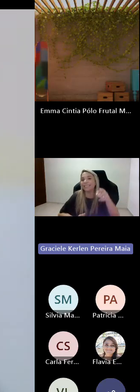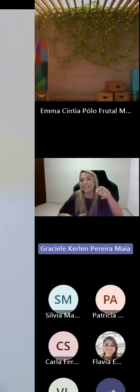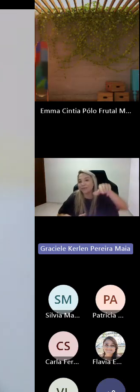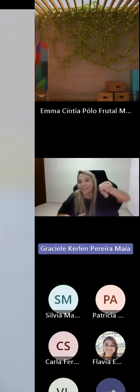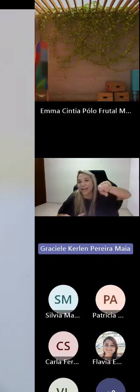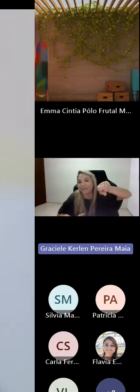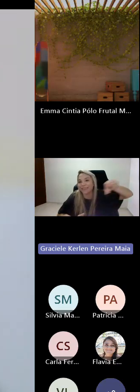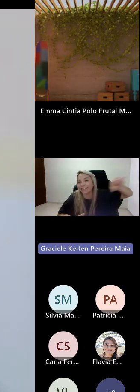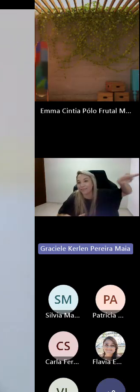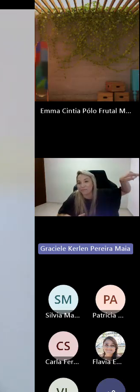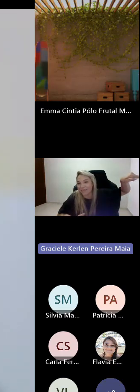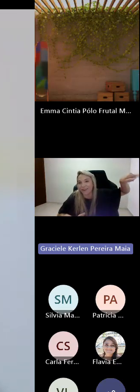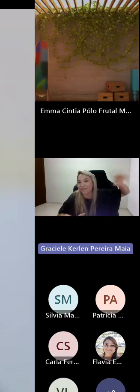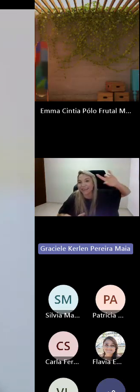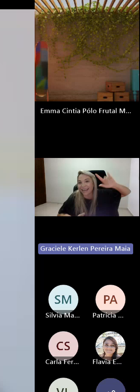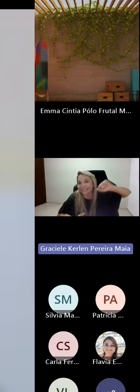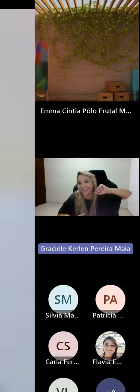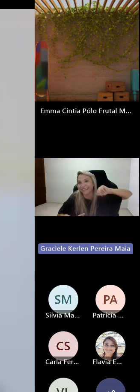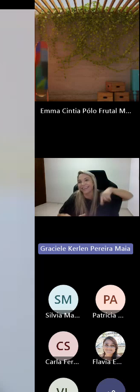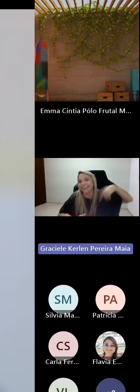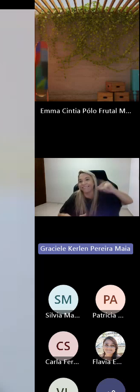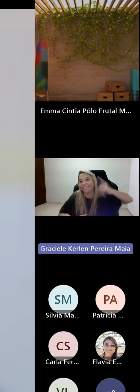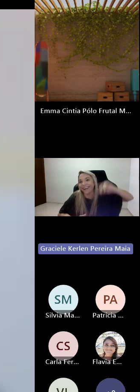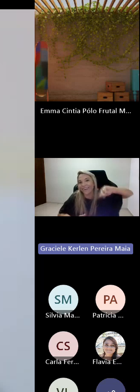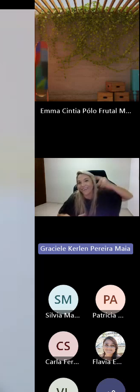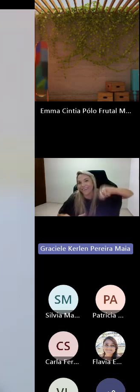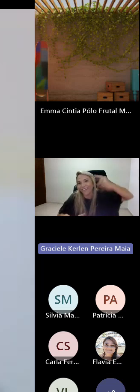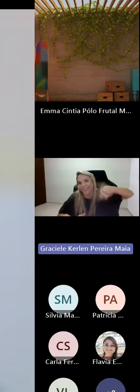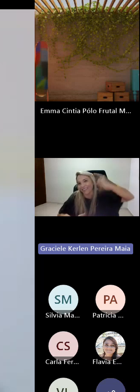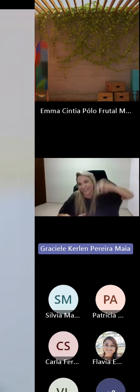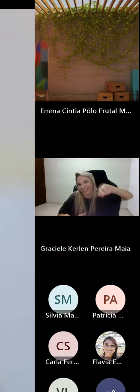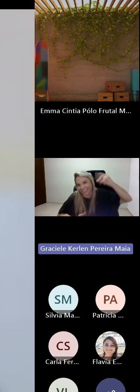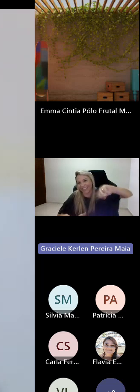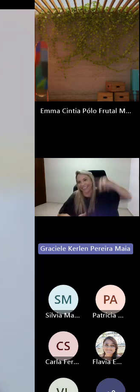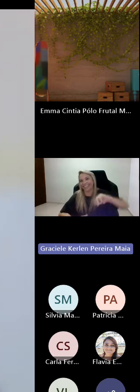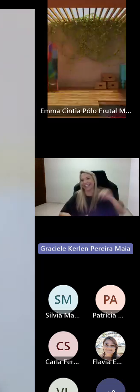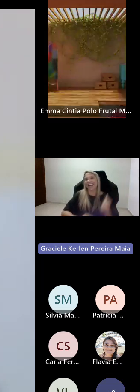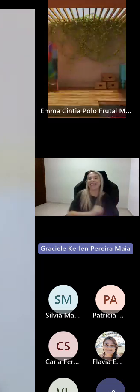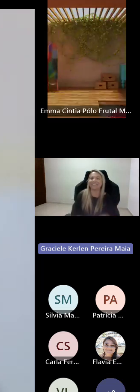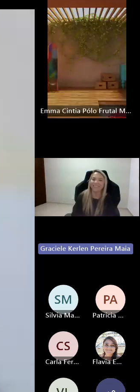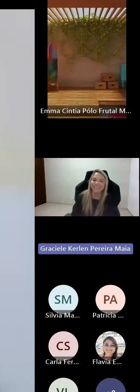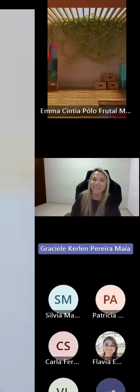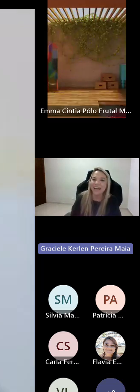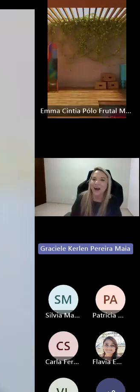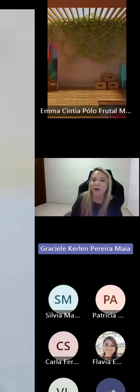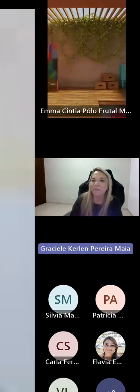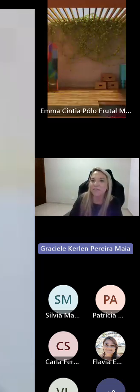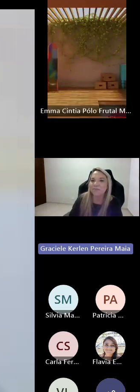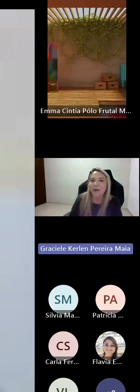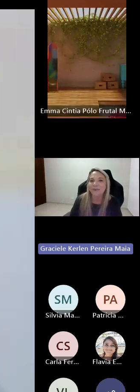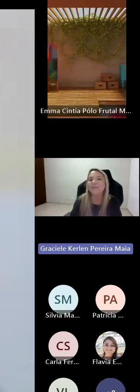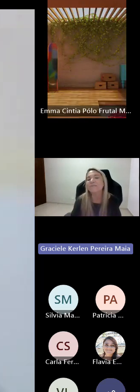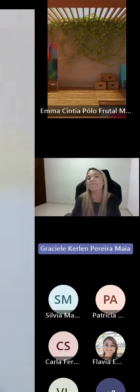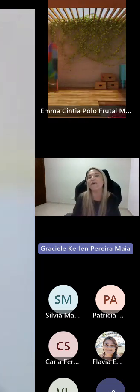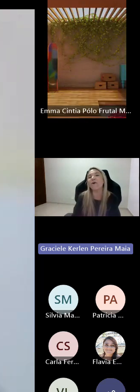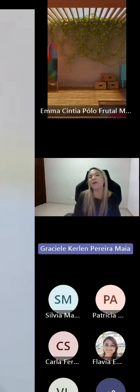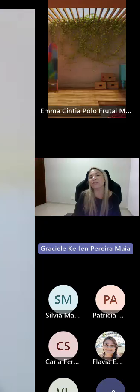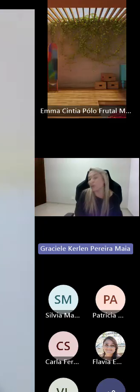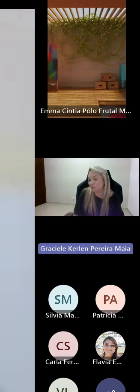também, vocês acham que o Isaac vai dormir agora? Vai nada. Vai, ó, garra. Ô,